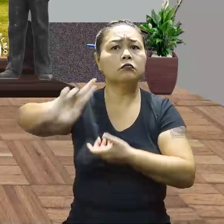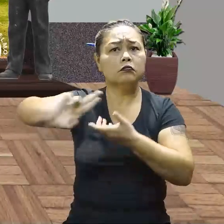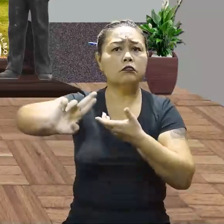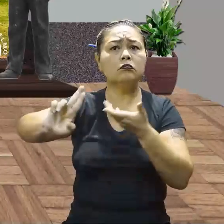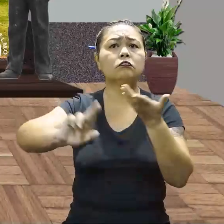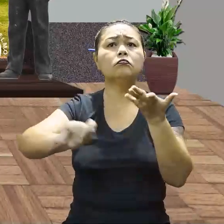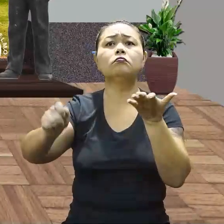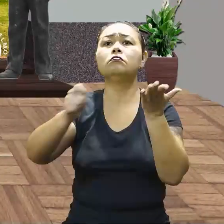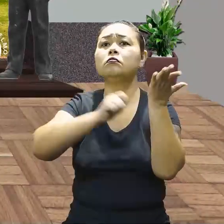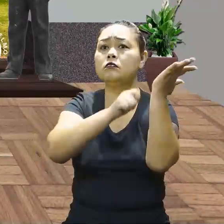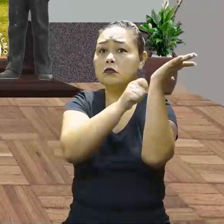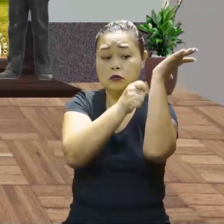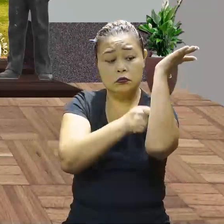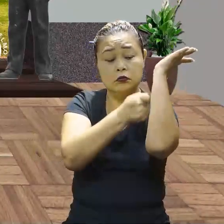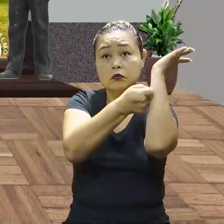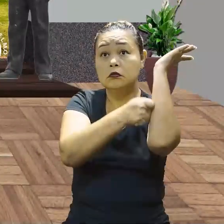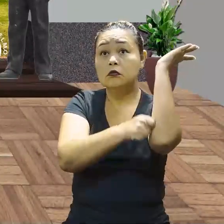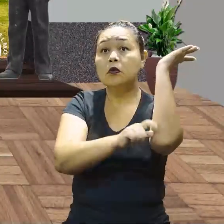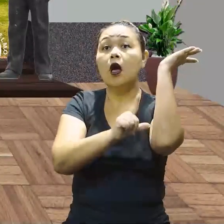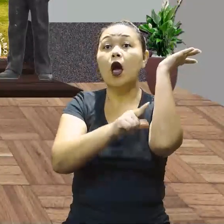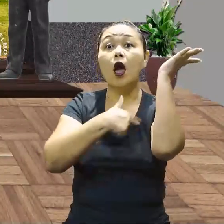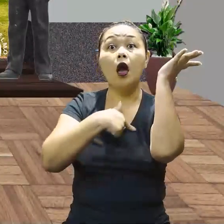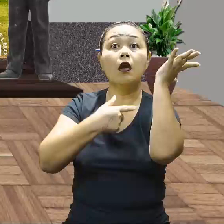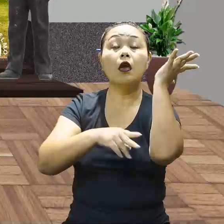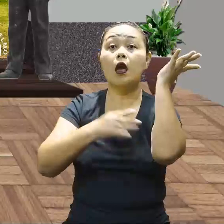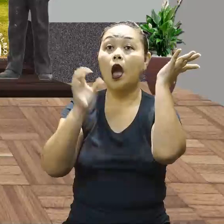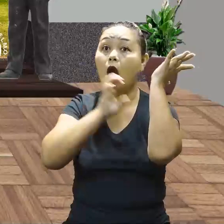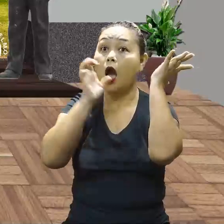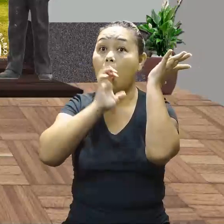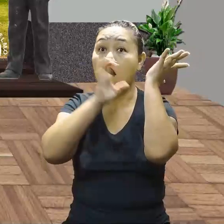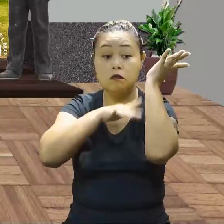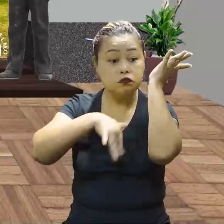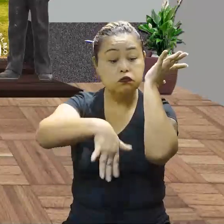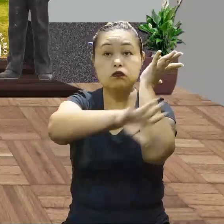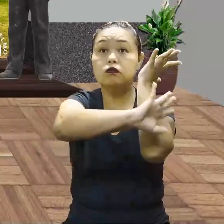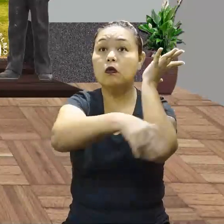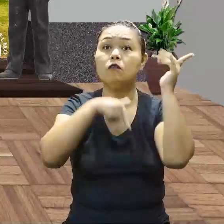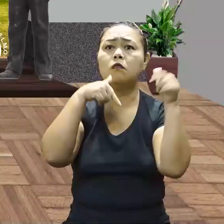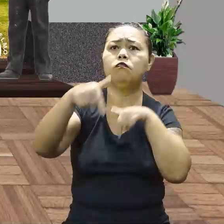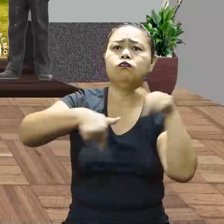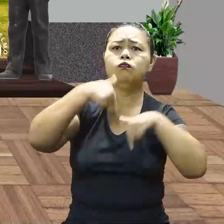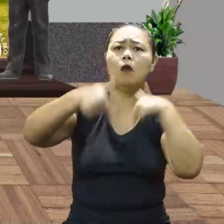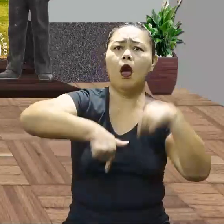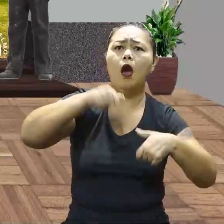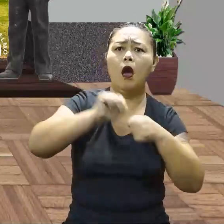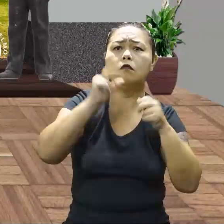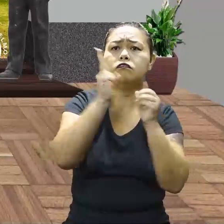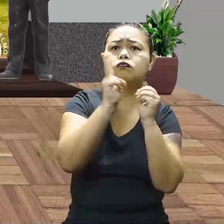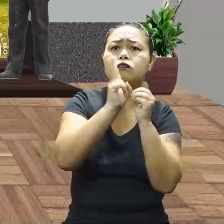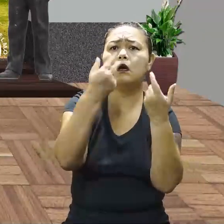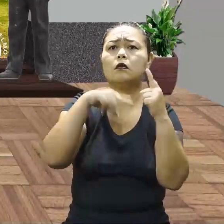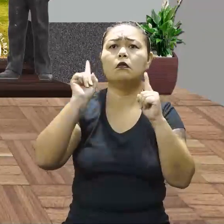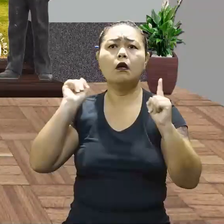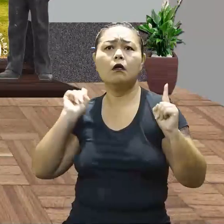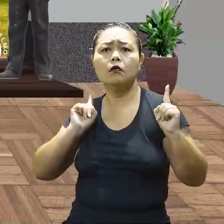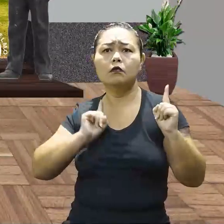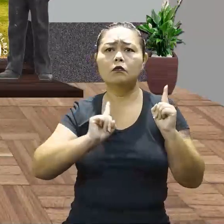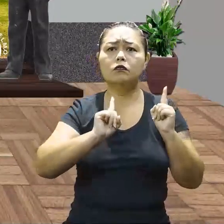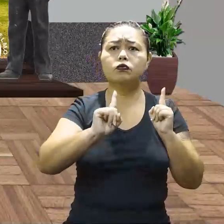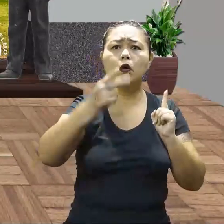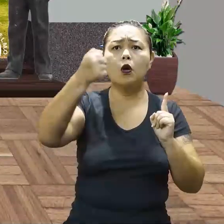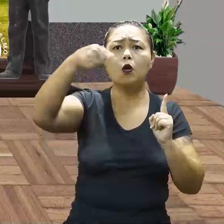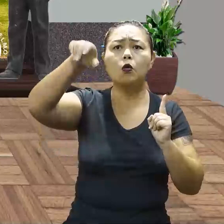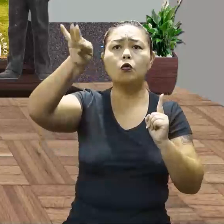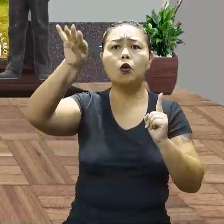borracha. E aqui os seringais a todo vapor, com indígena, com retirante que veio